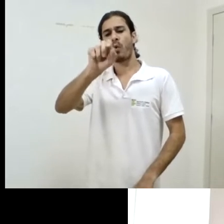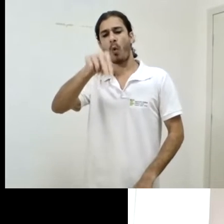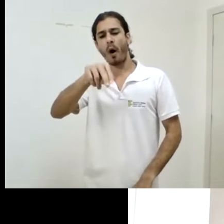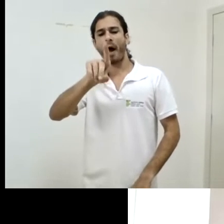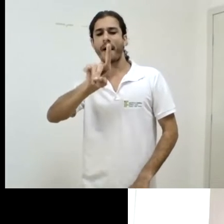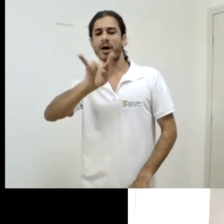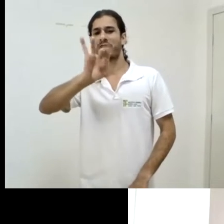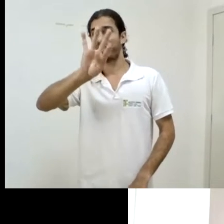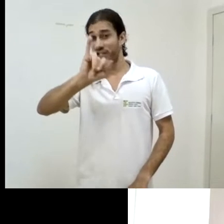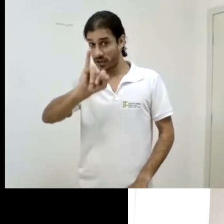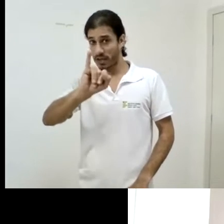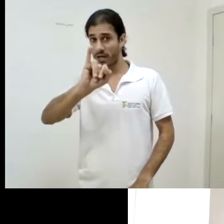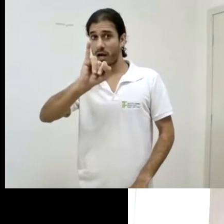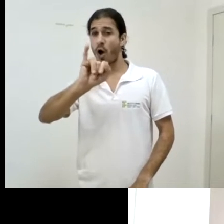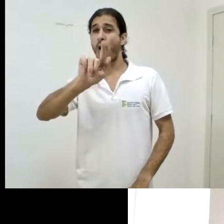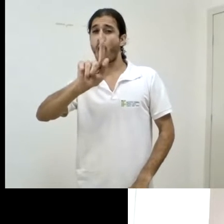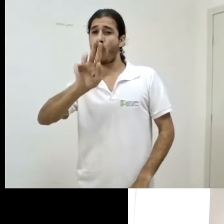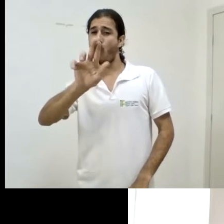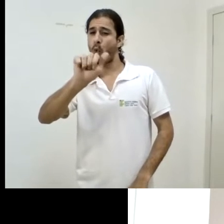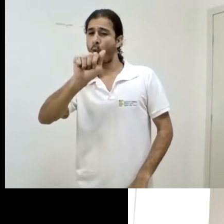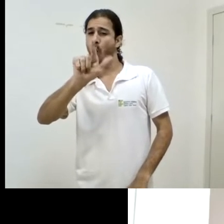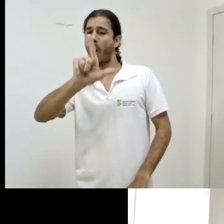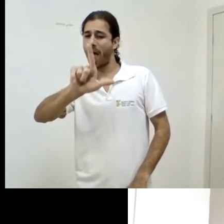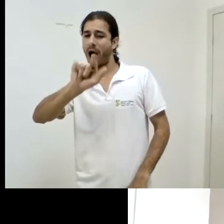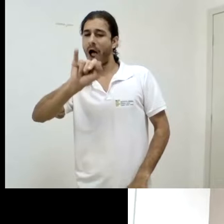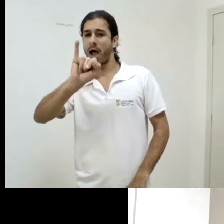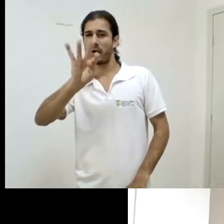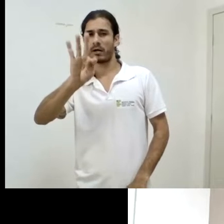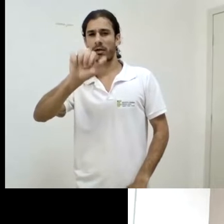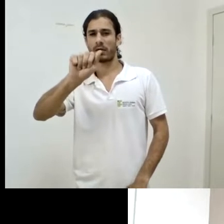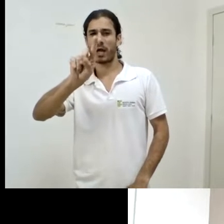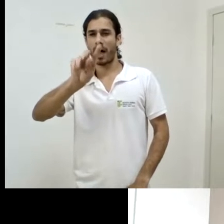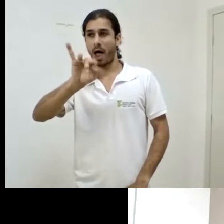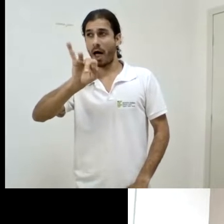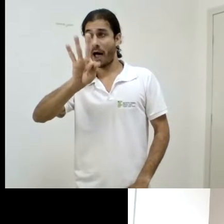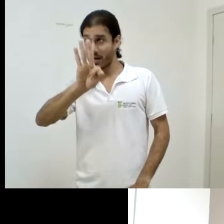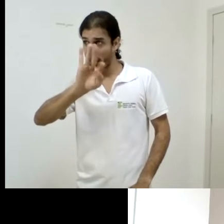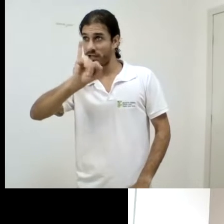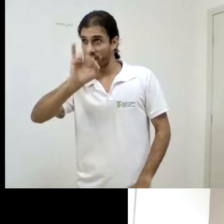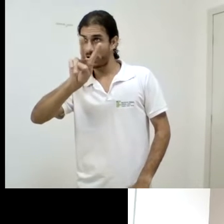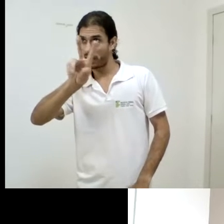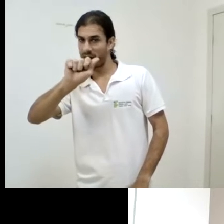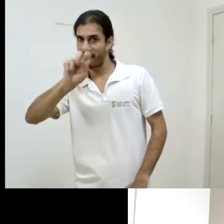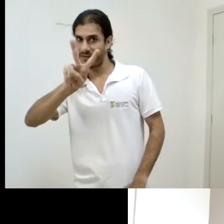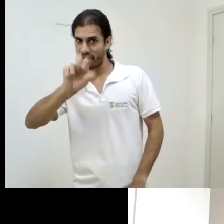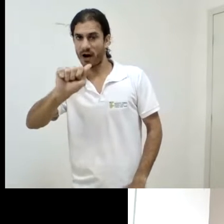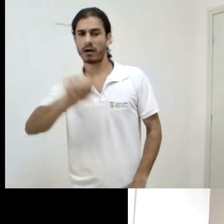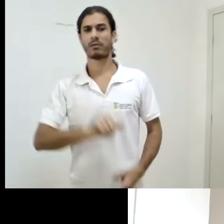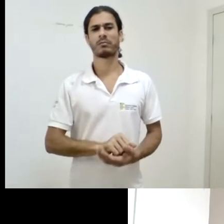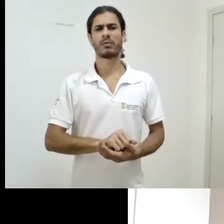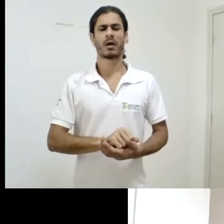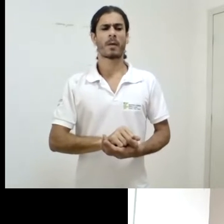depender do uso e da... Eu não gosto muito de usar essa palavra manipulação, que ela é muito estranha para o campo da